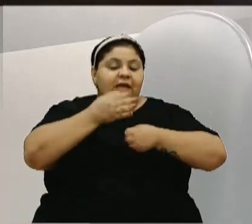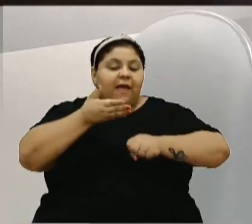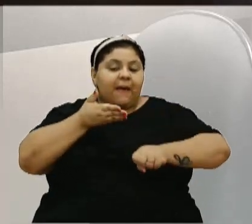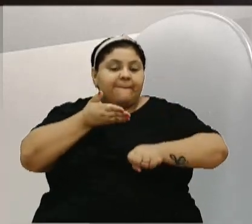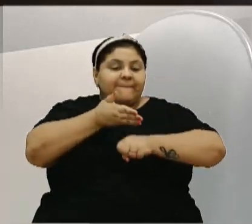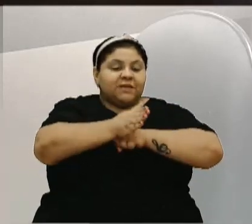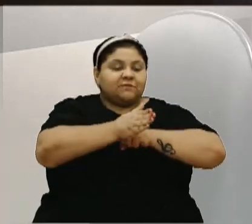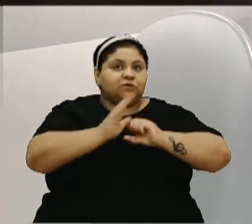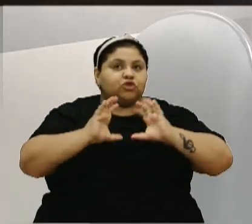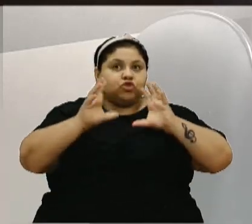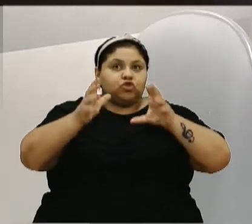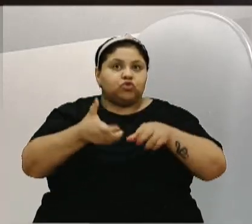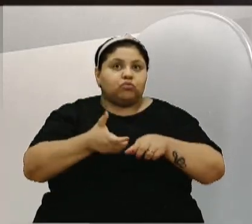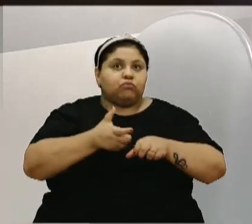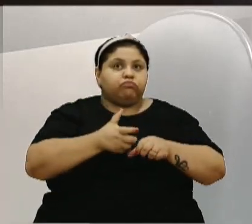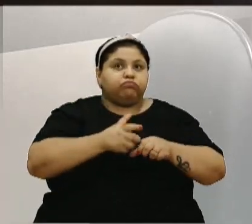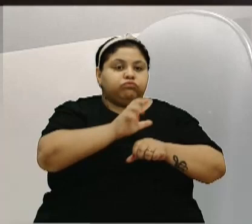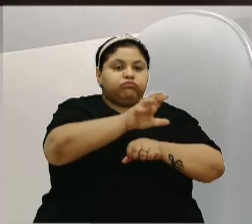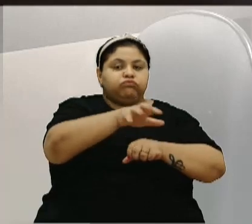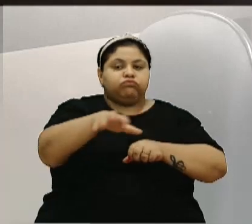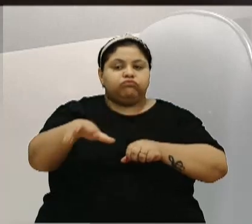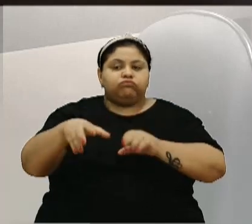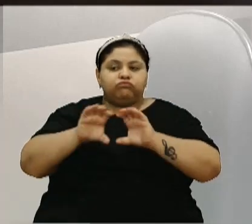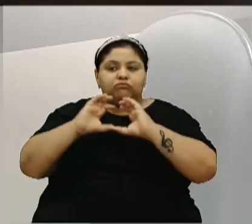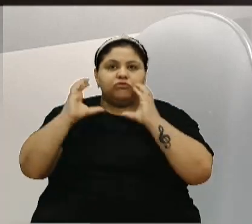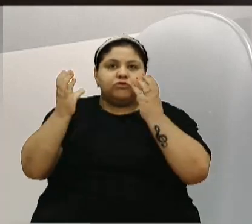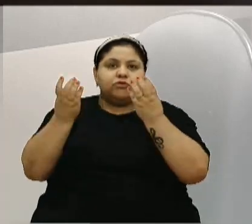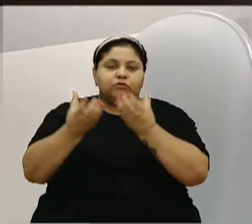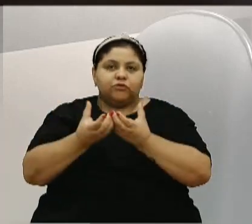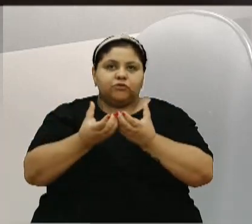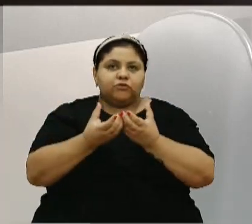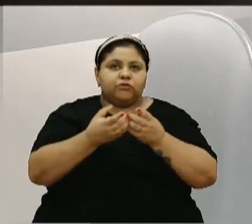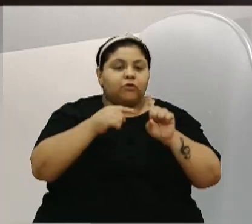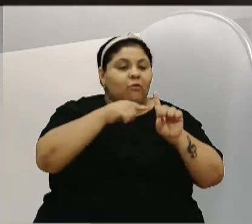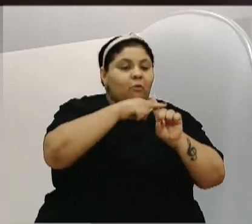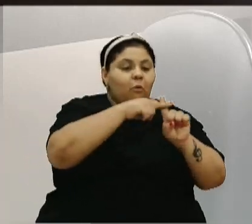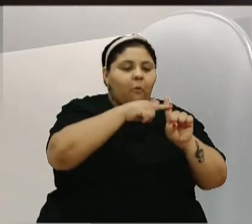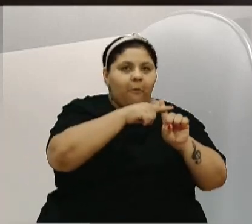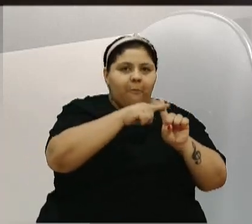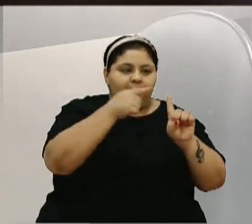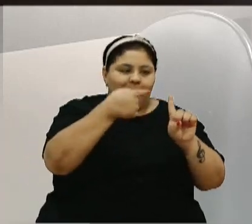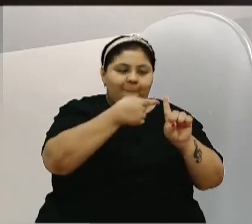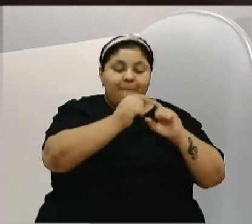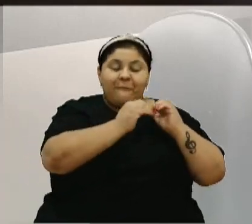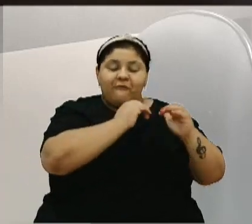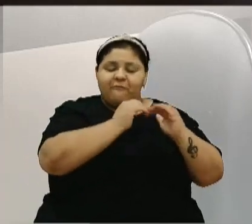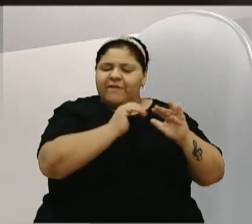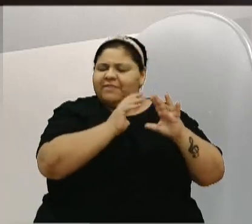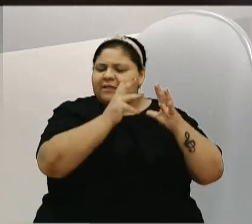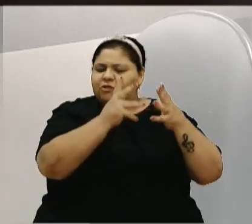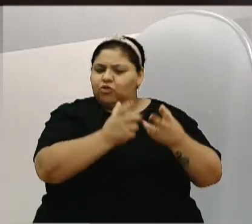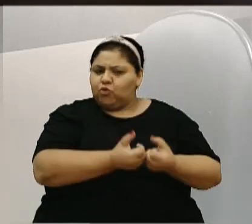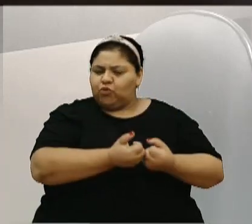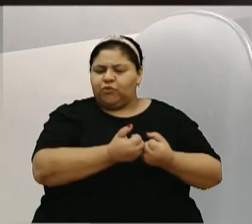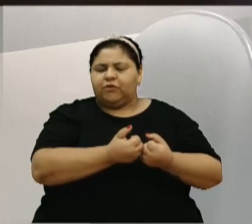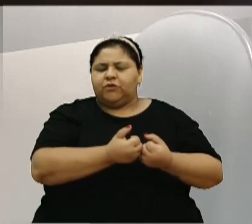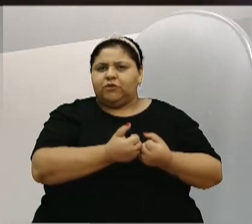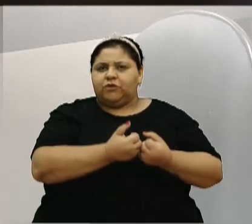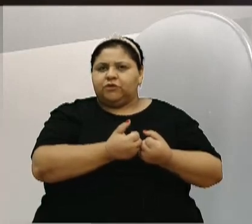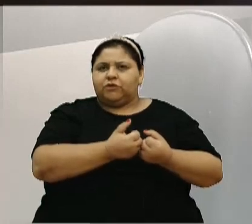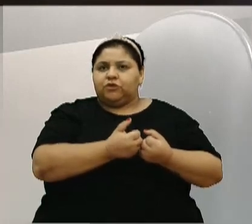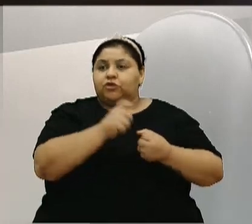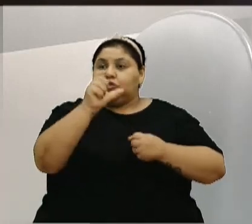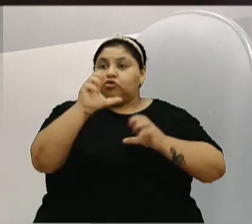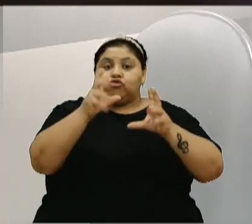de todo o setor da nossa comunidade. Ponto positivo, movimenta tudo na nossa cidade. Todo mundo se